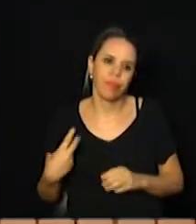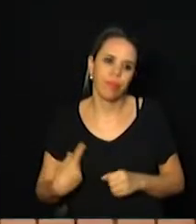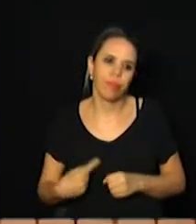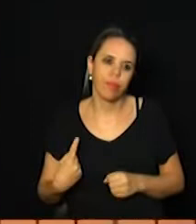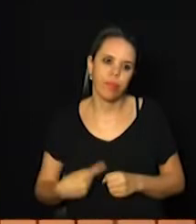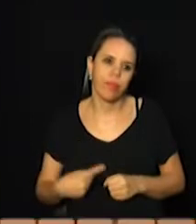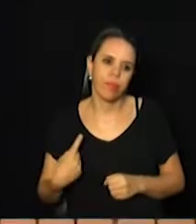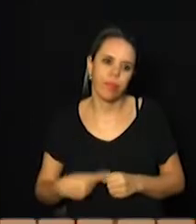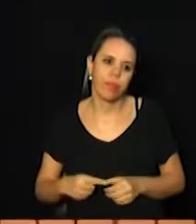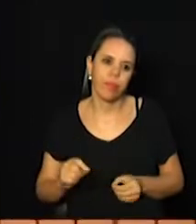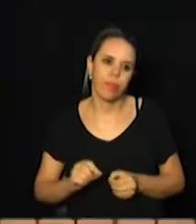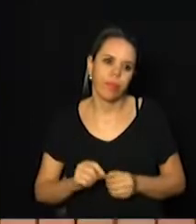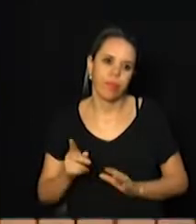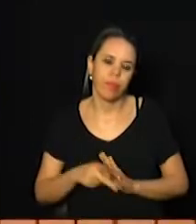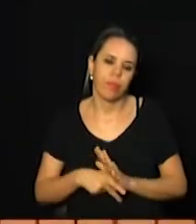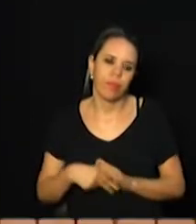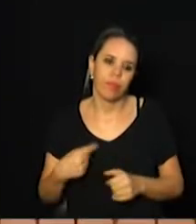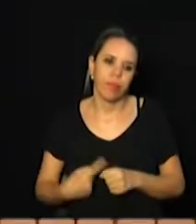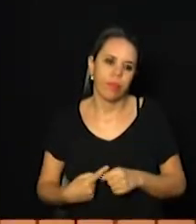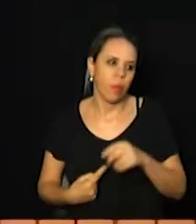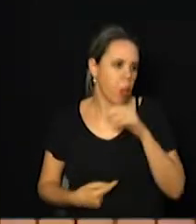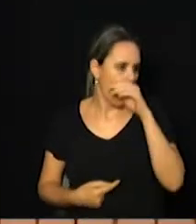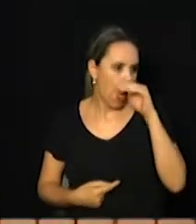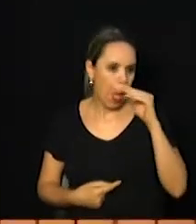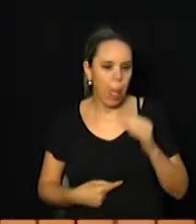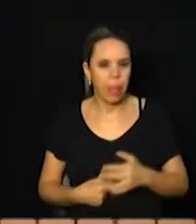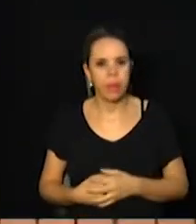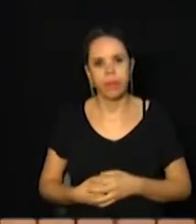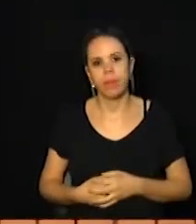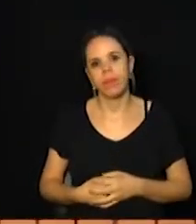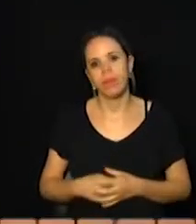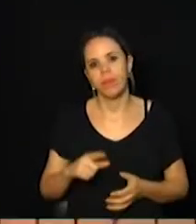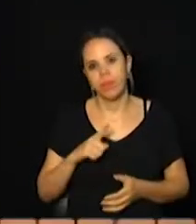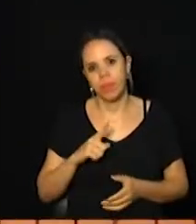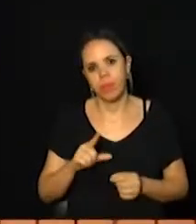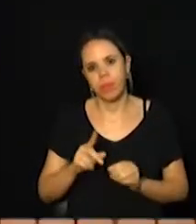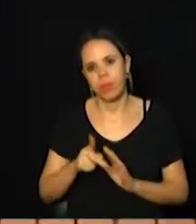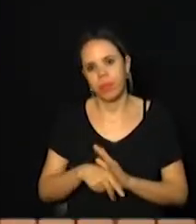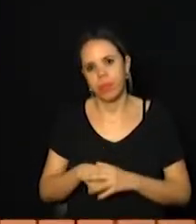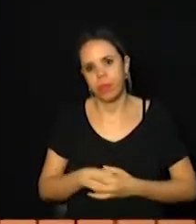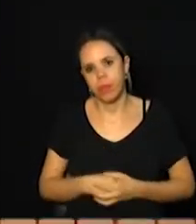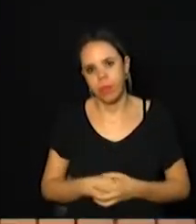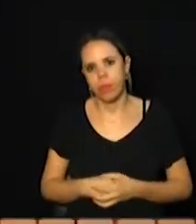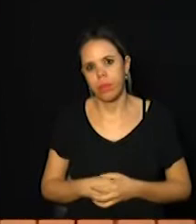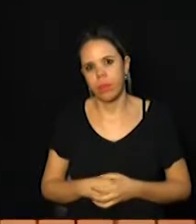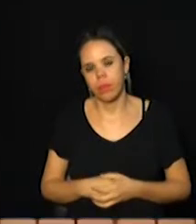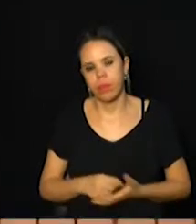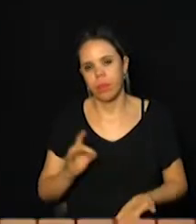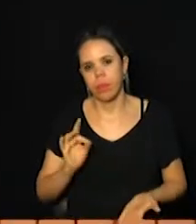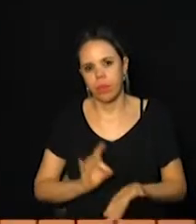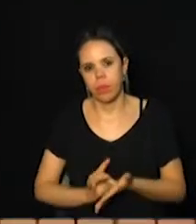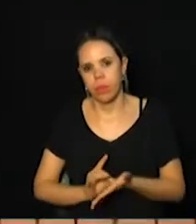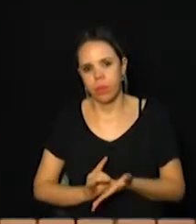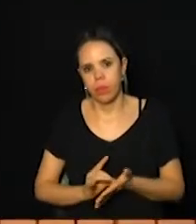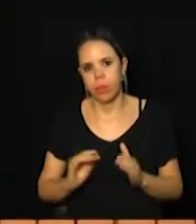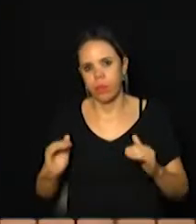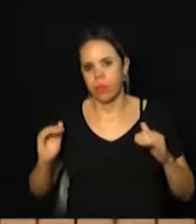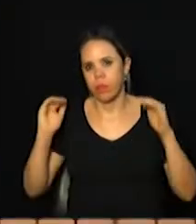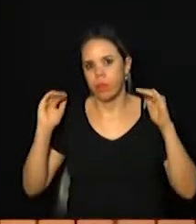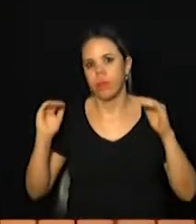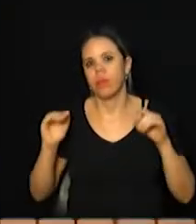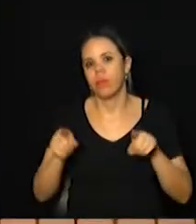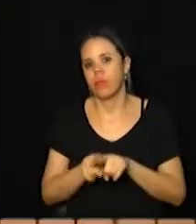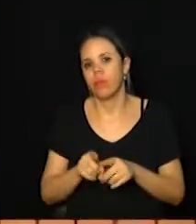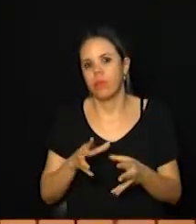Câmara Municipal que se faz o projeto do município mas lá em cima também faz os projetos que realmente ele acaba